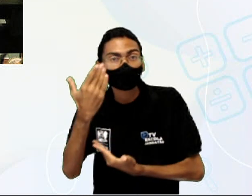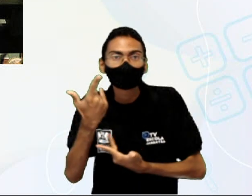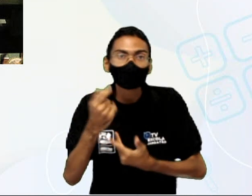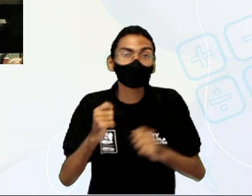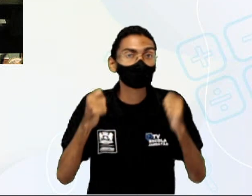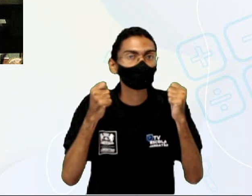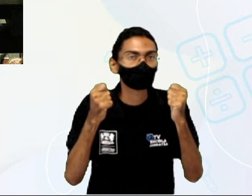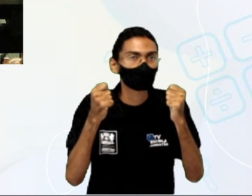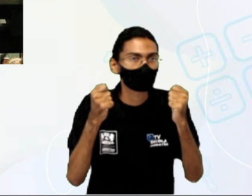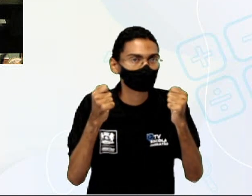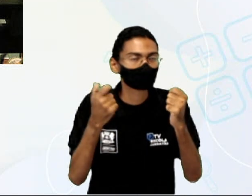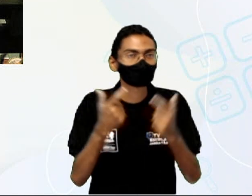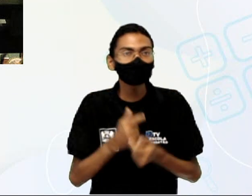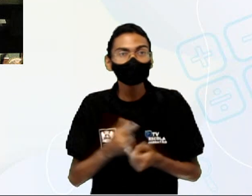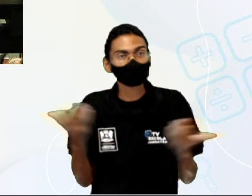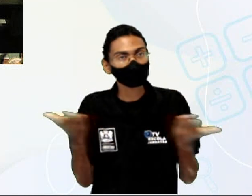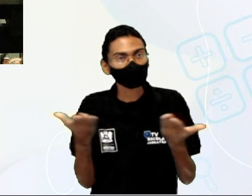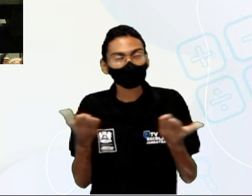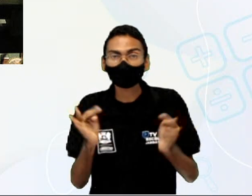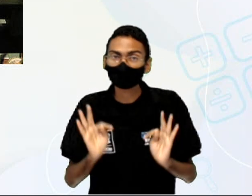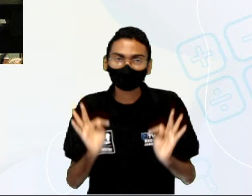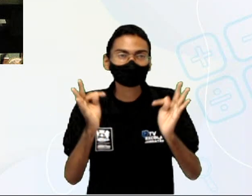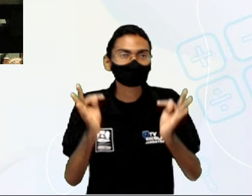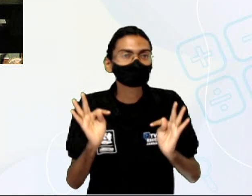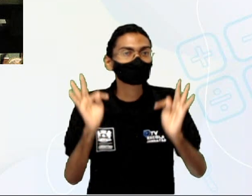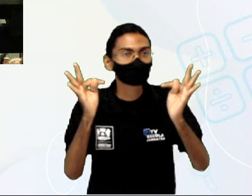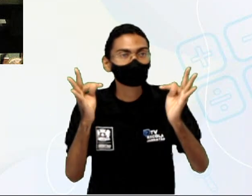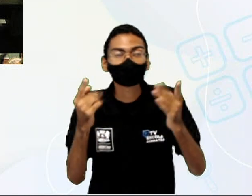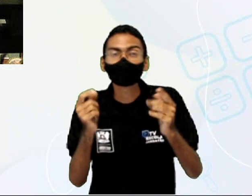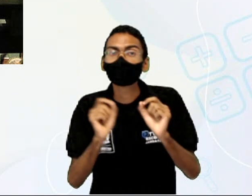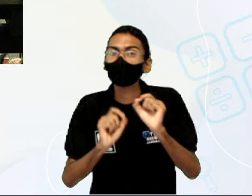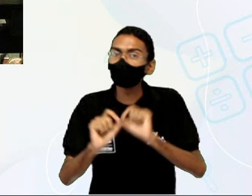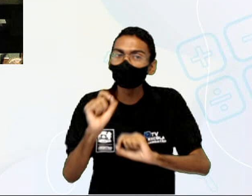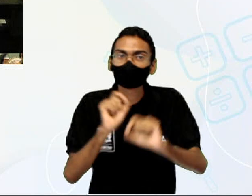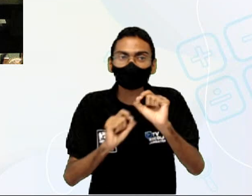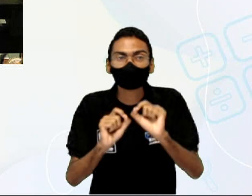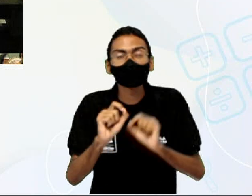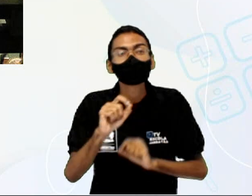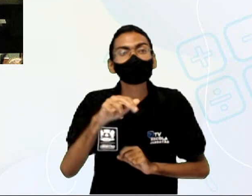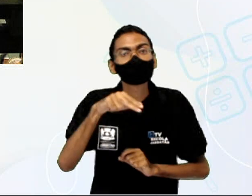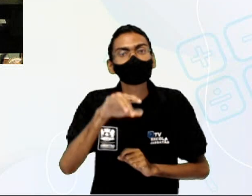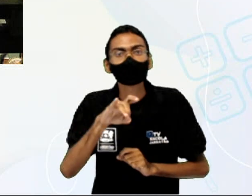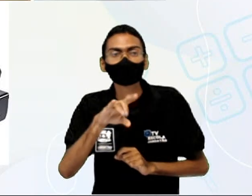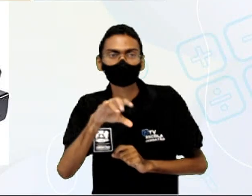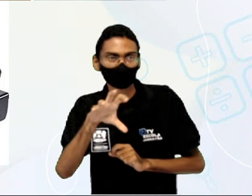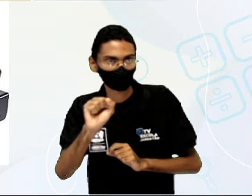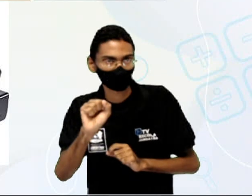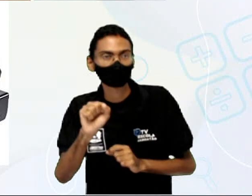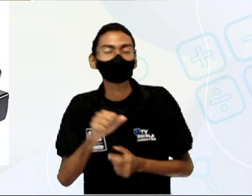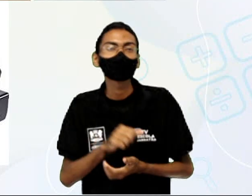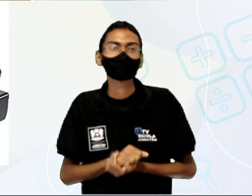às novas tecnologias são chamados de luditas.